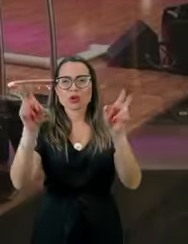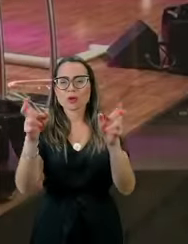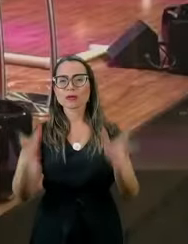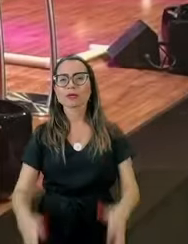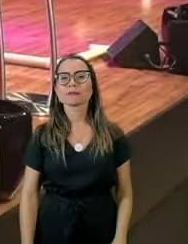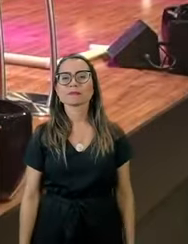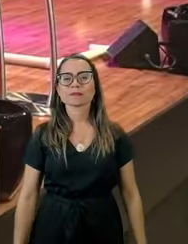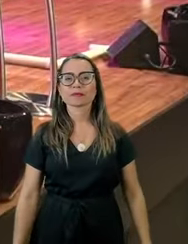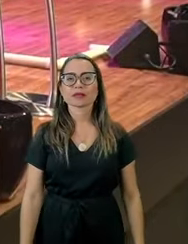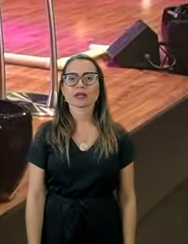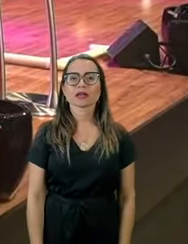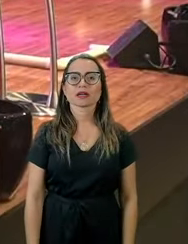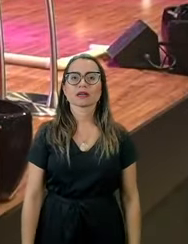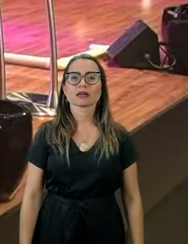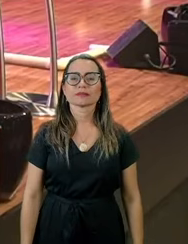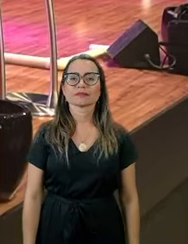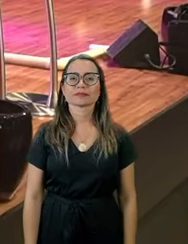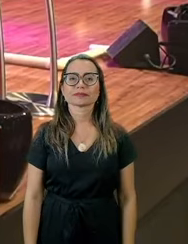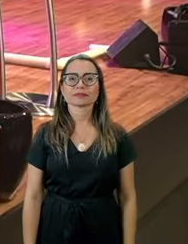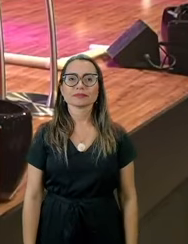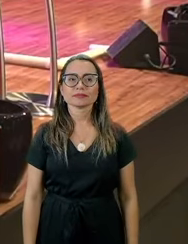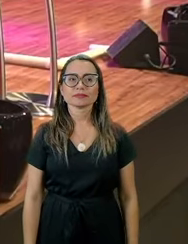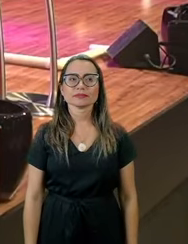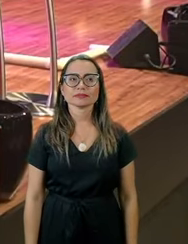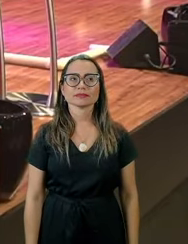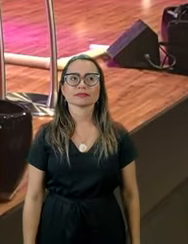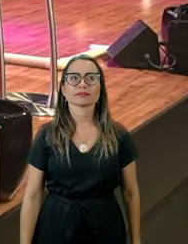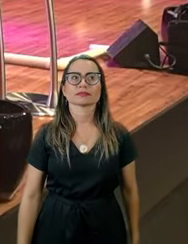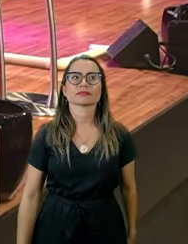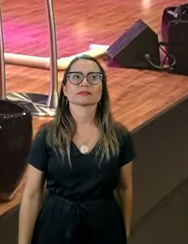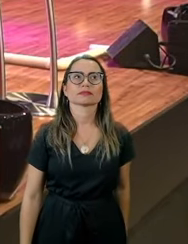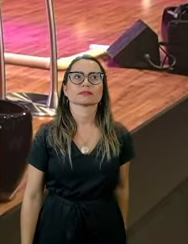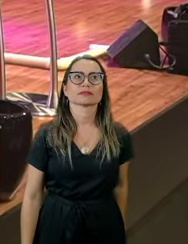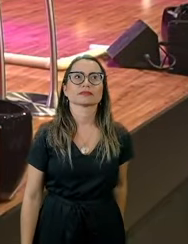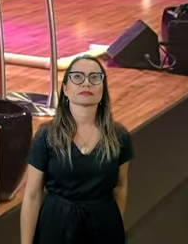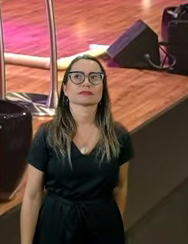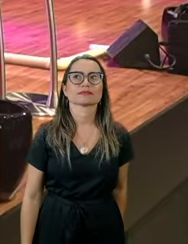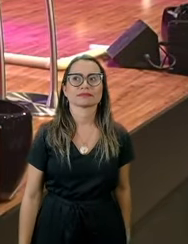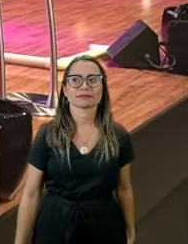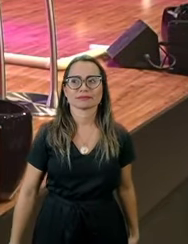sobre separados na superfície, conectados nas profundezas.